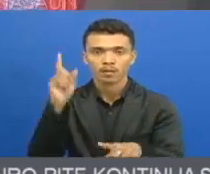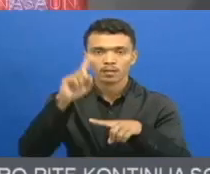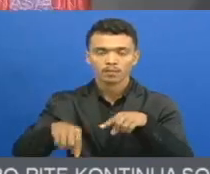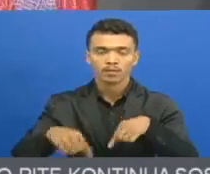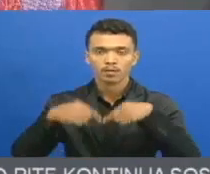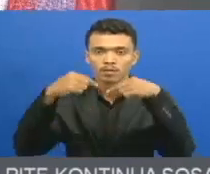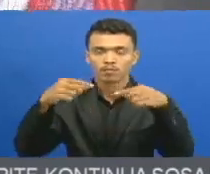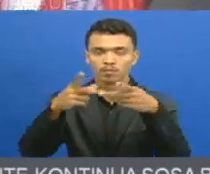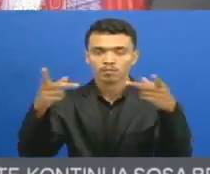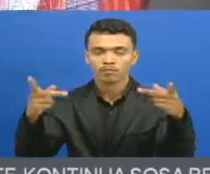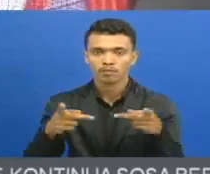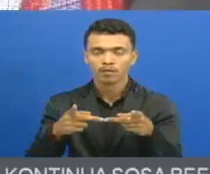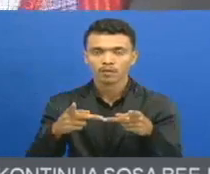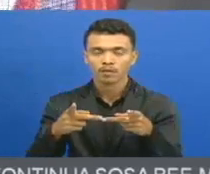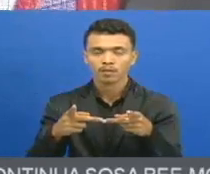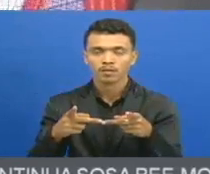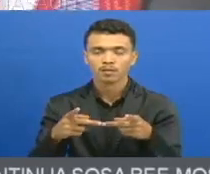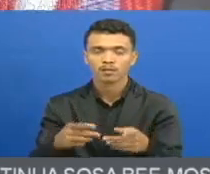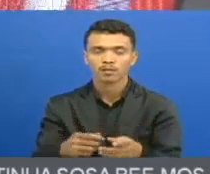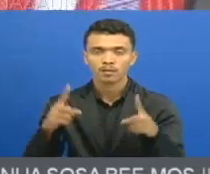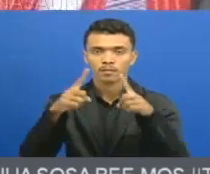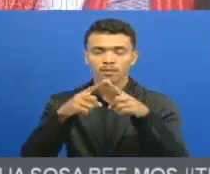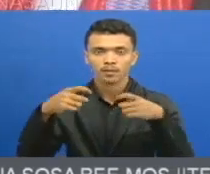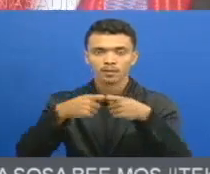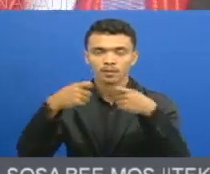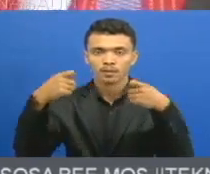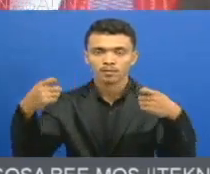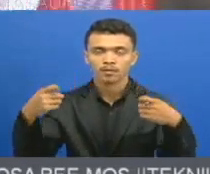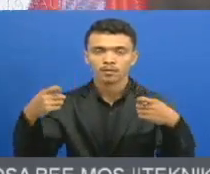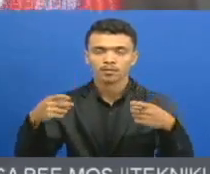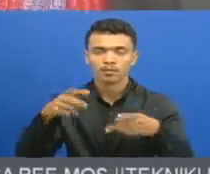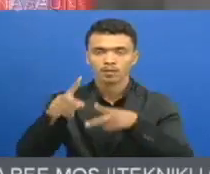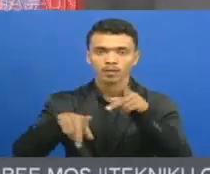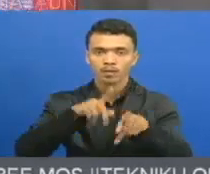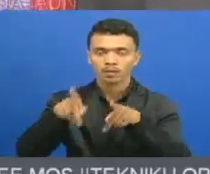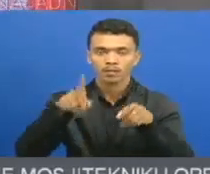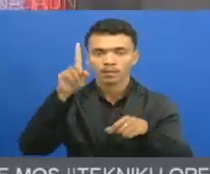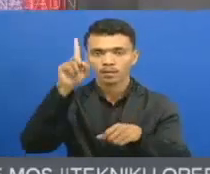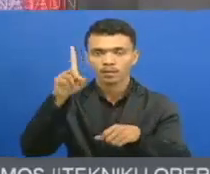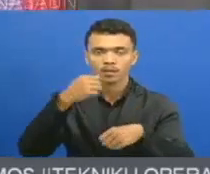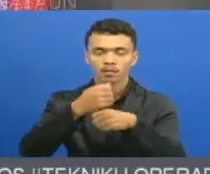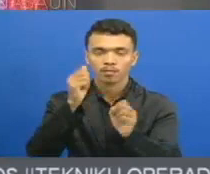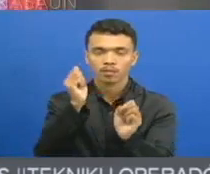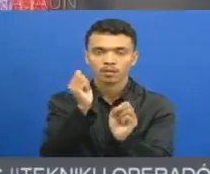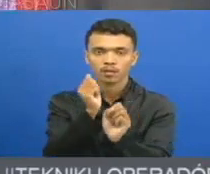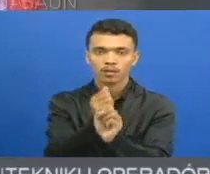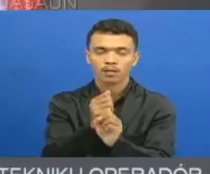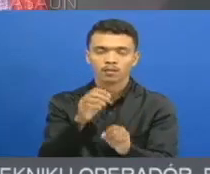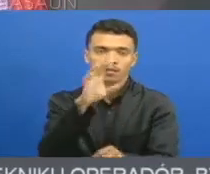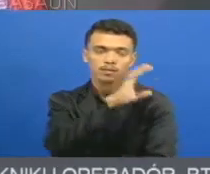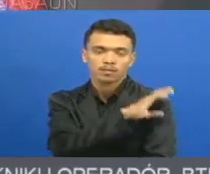espaço, ponto ira, vai indivíduo ca ocnomida, a tu domina para